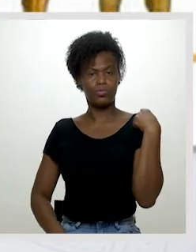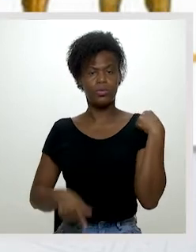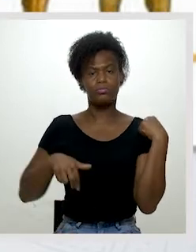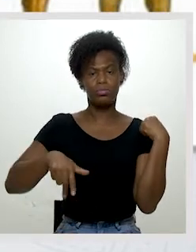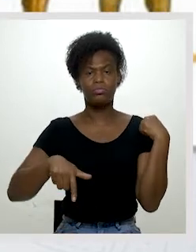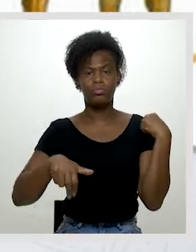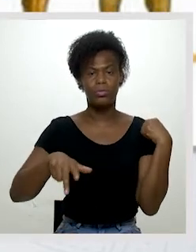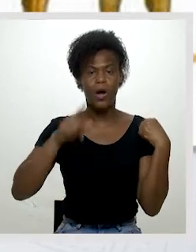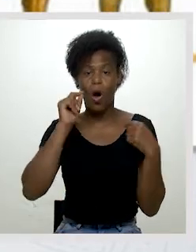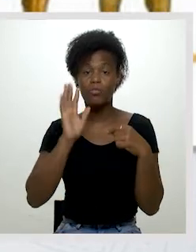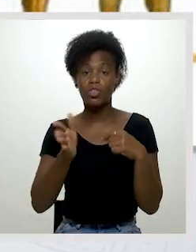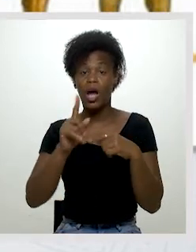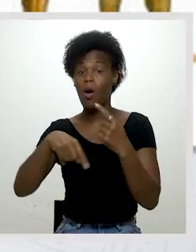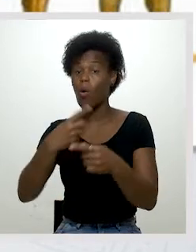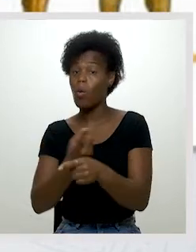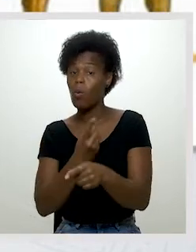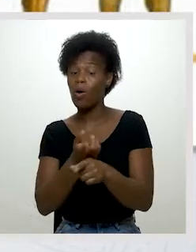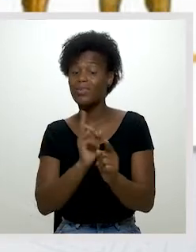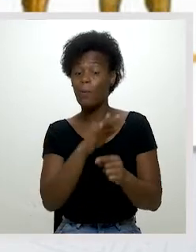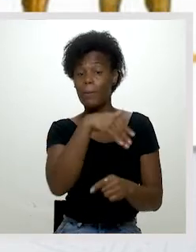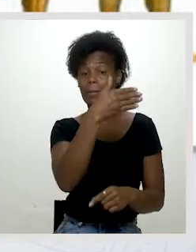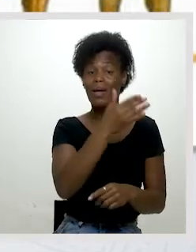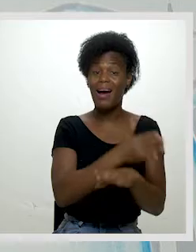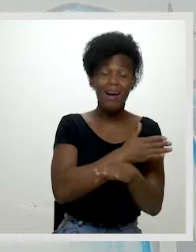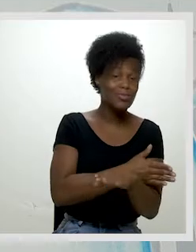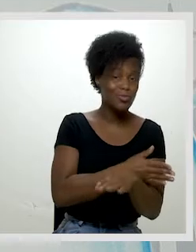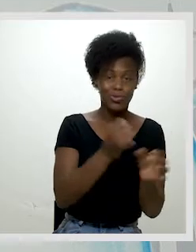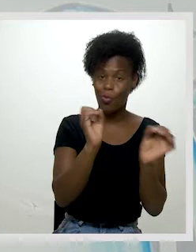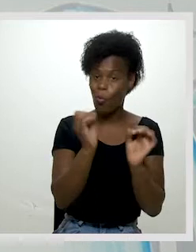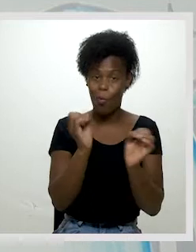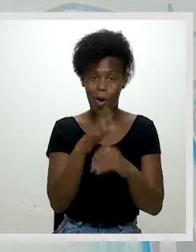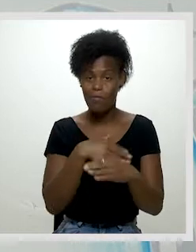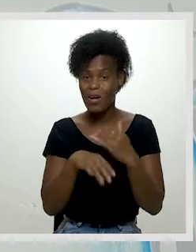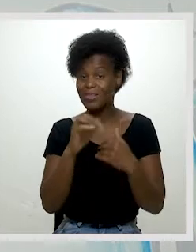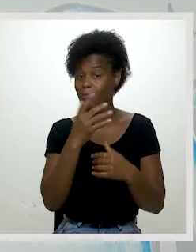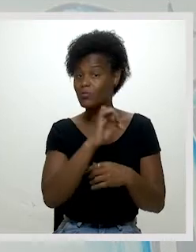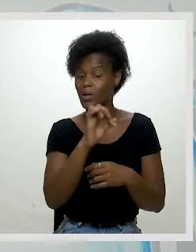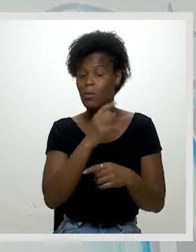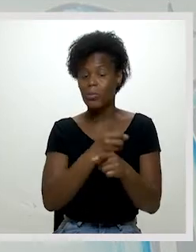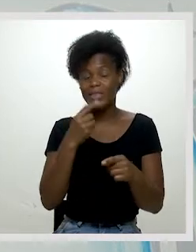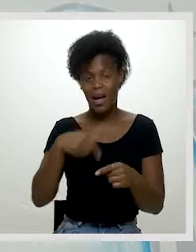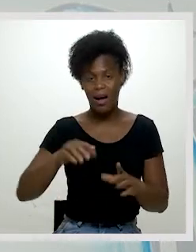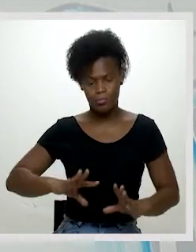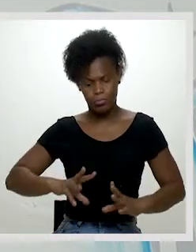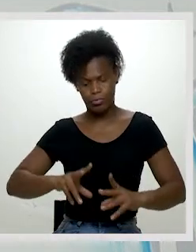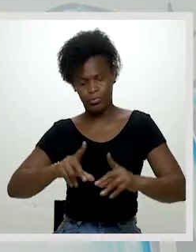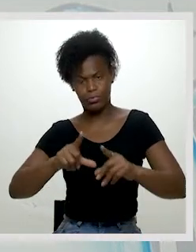outras coisas que o primeiro que não fez na sua época. Então houve uma evolução, houve